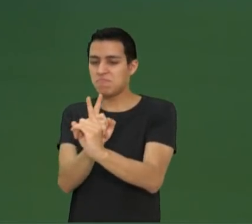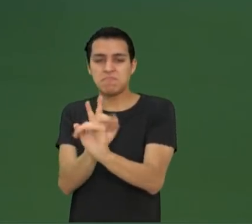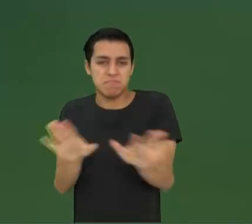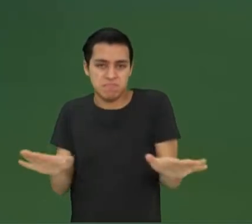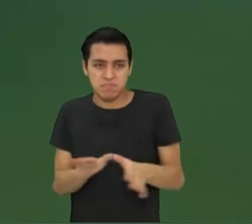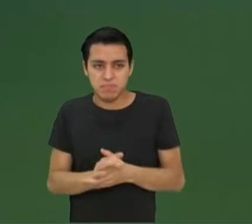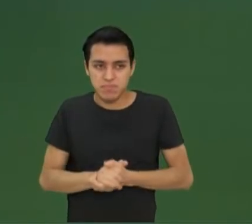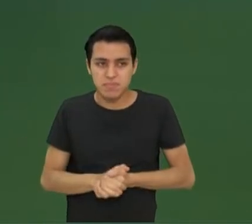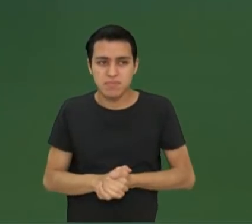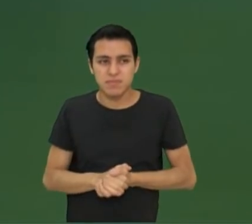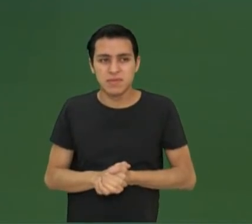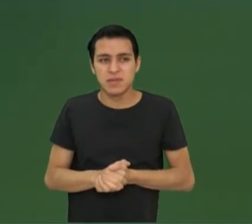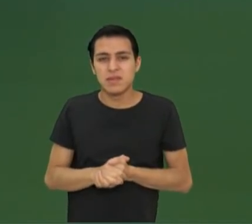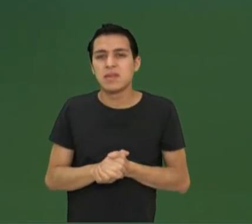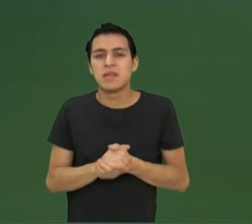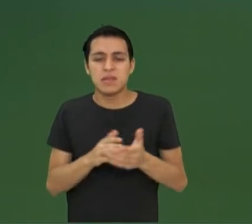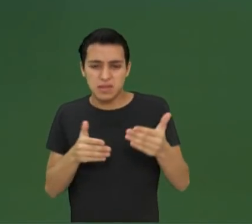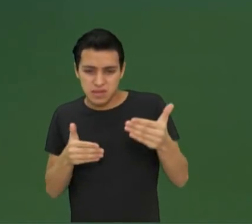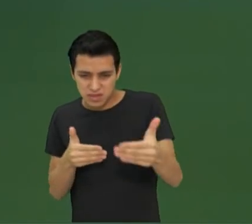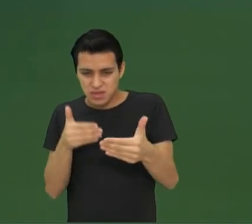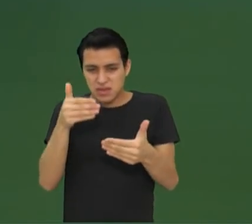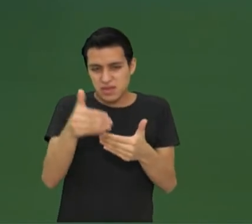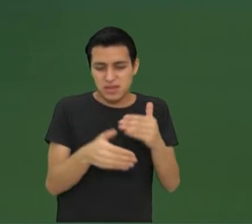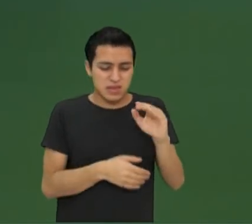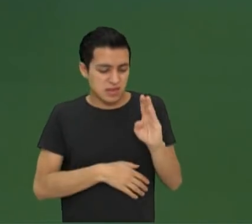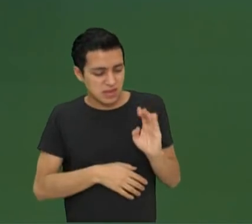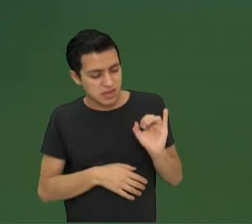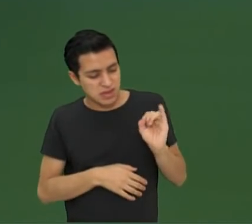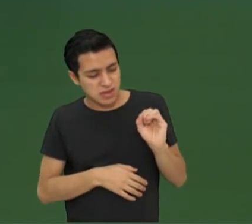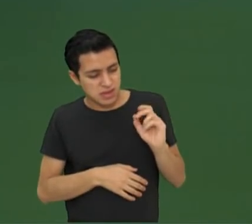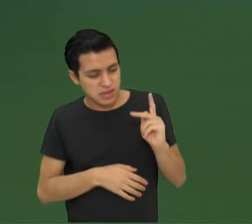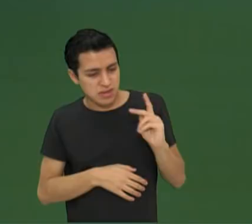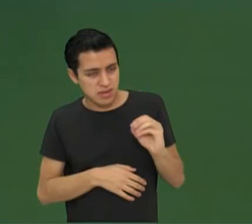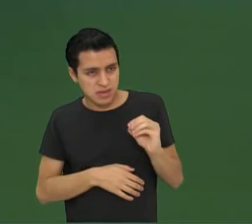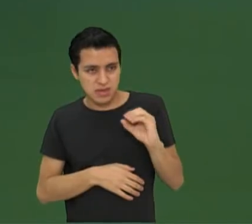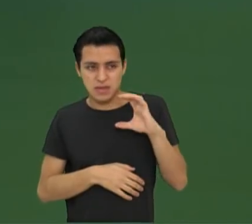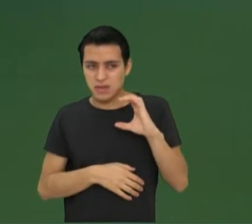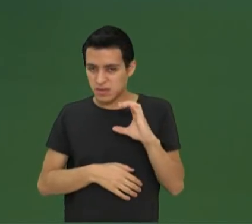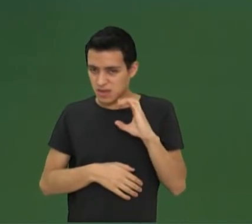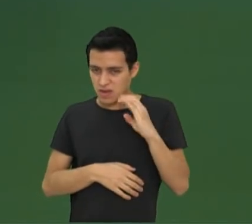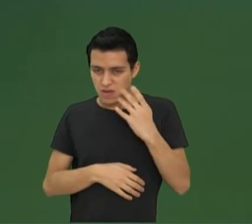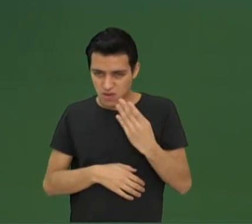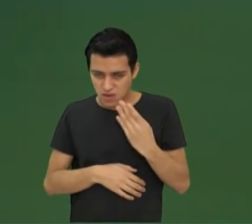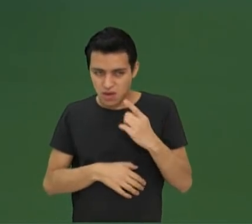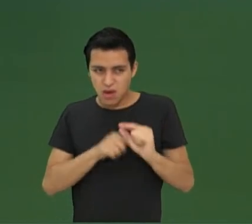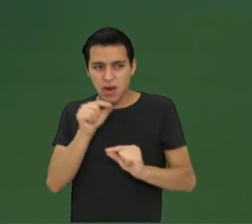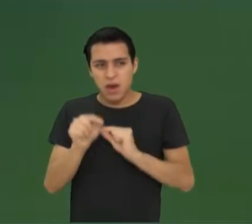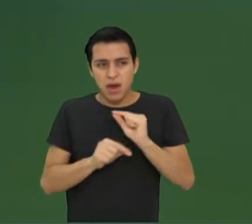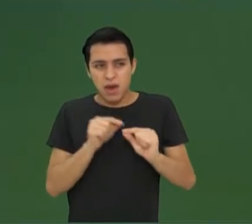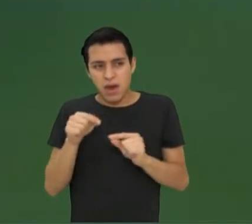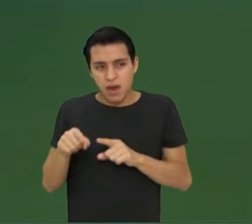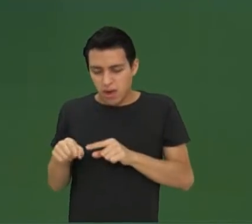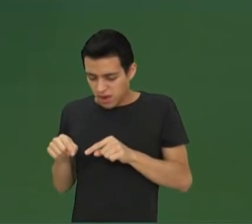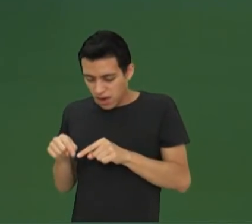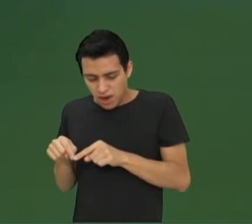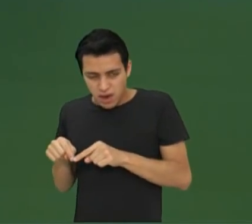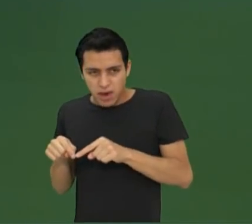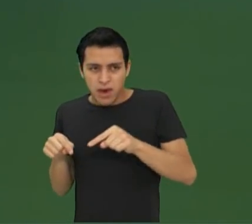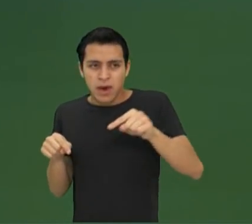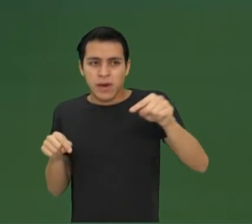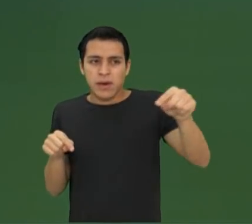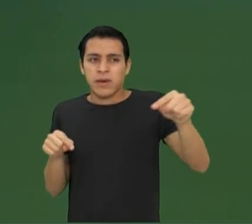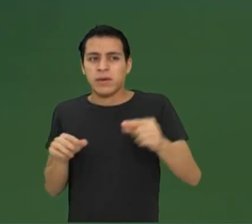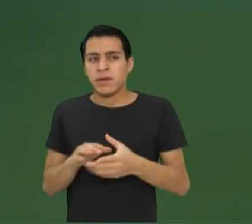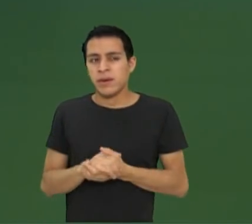né? Desenvolvendo o bispo branco na casa C4, então ele vai sair lá, ó. O bispo vai lá para a casa